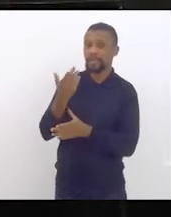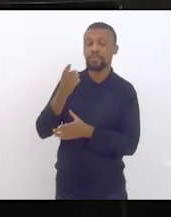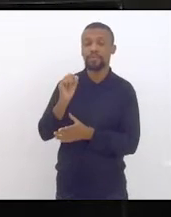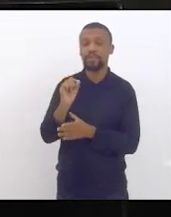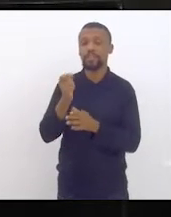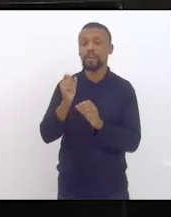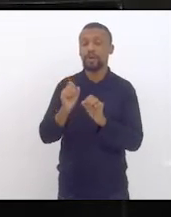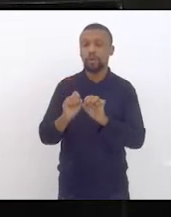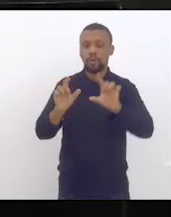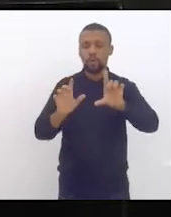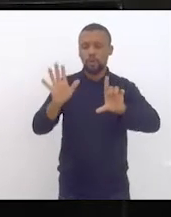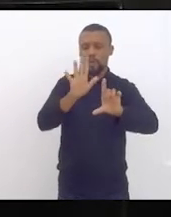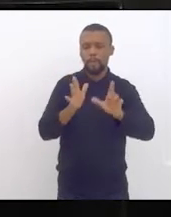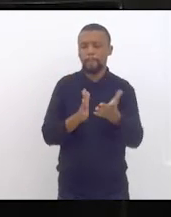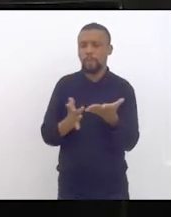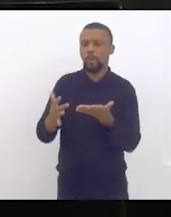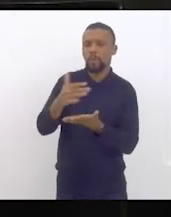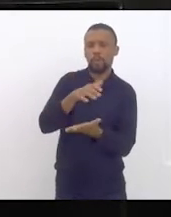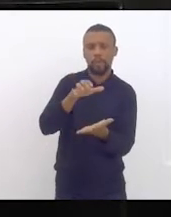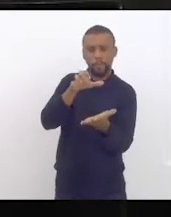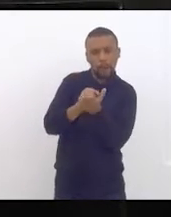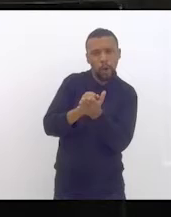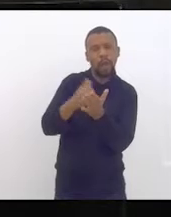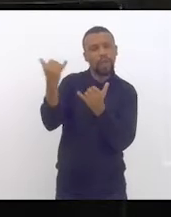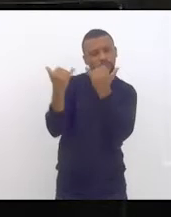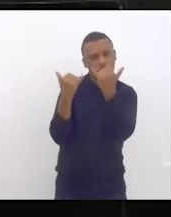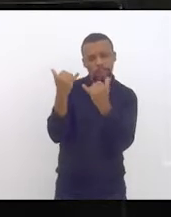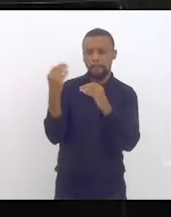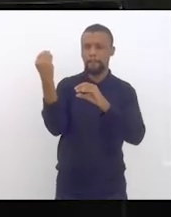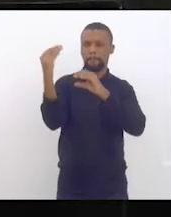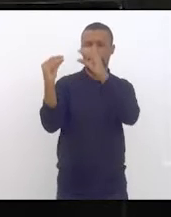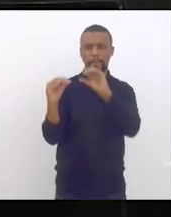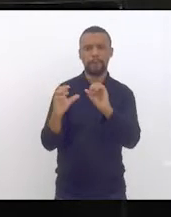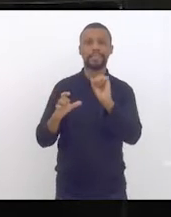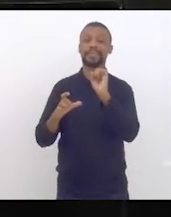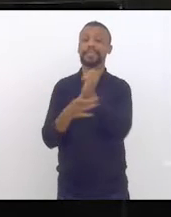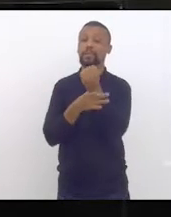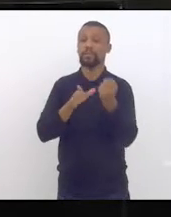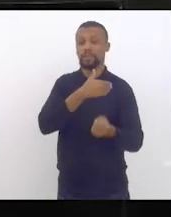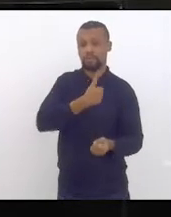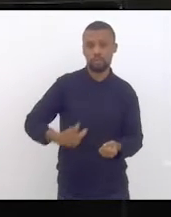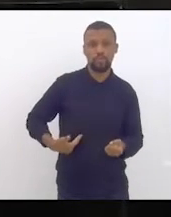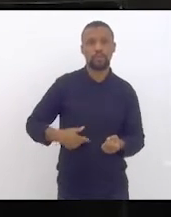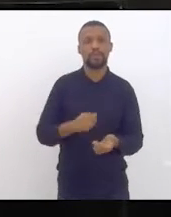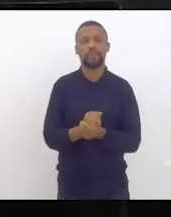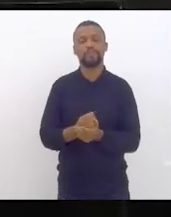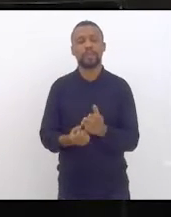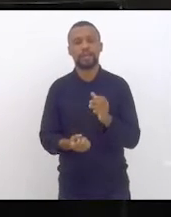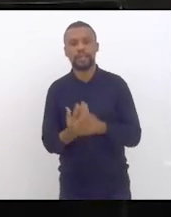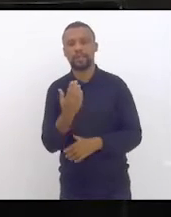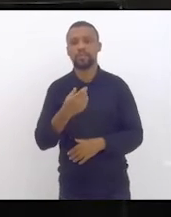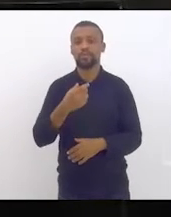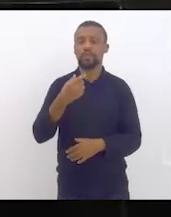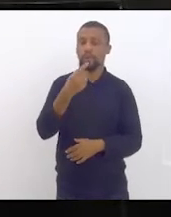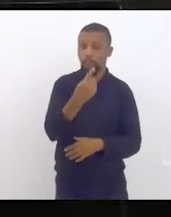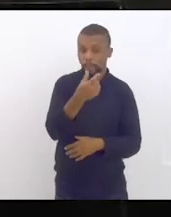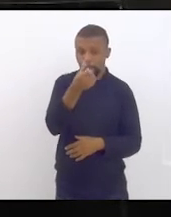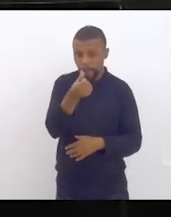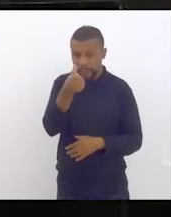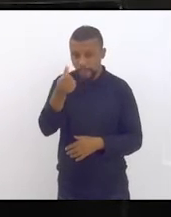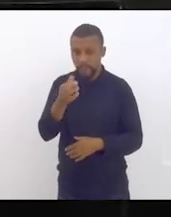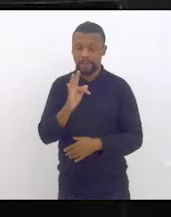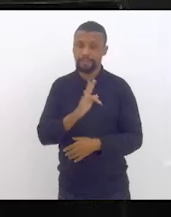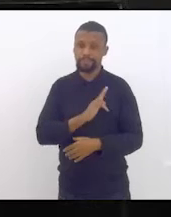segurança A projeção da 166 delegacia de polícia na Vila do Abraão